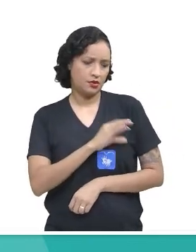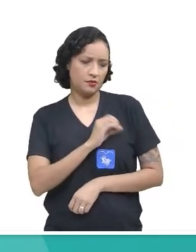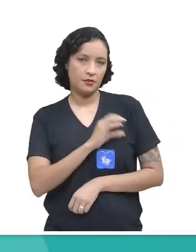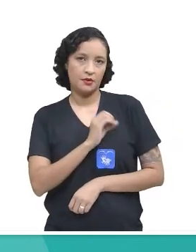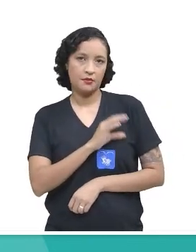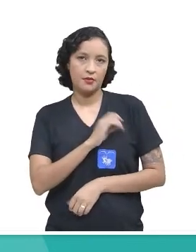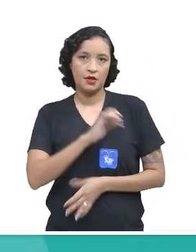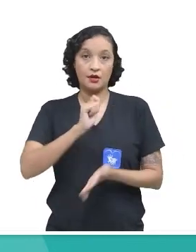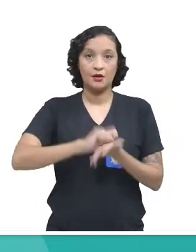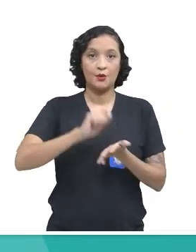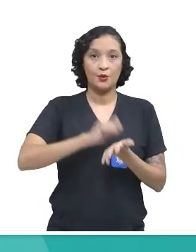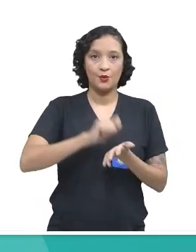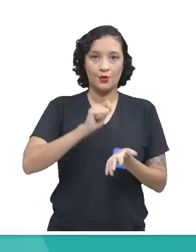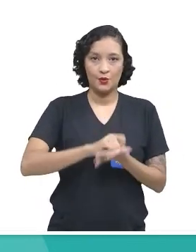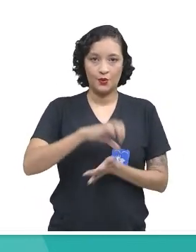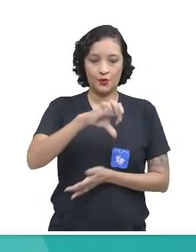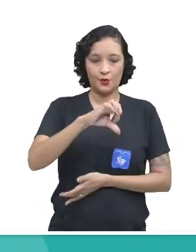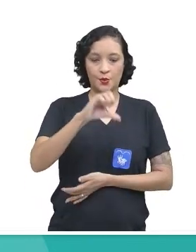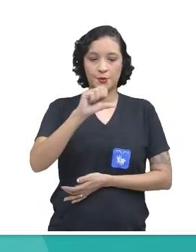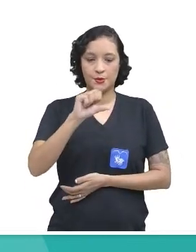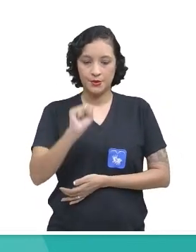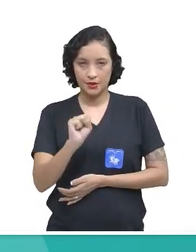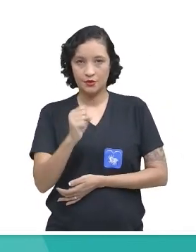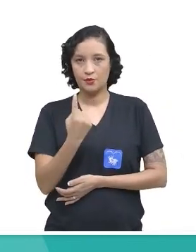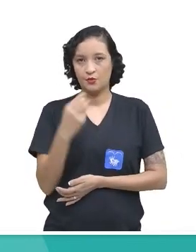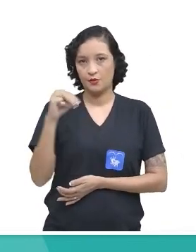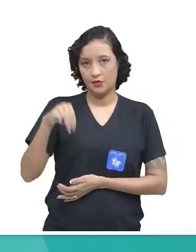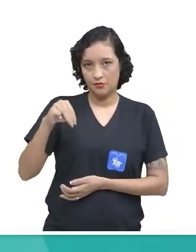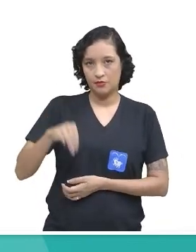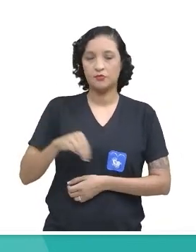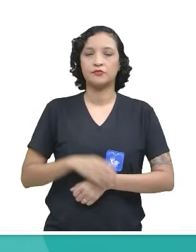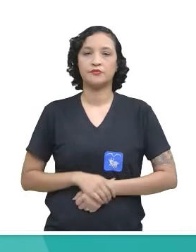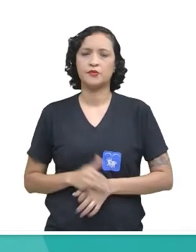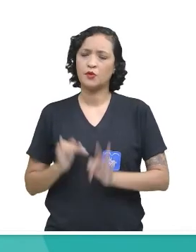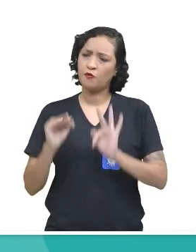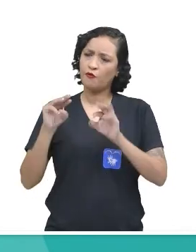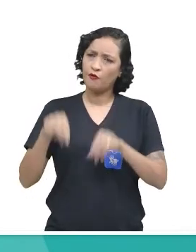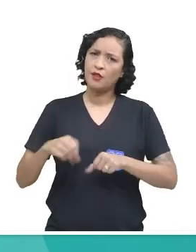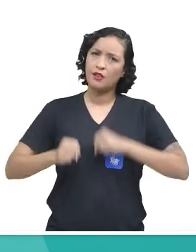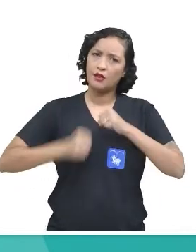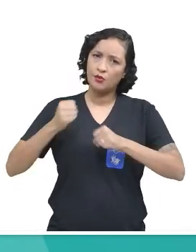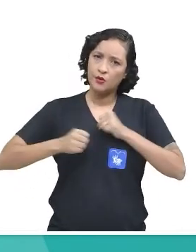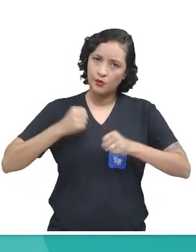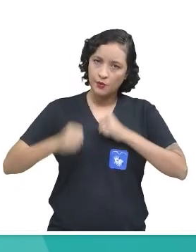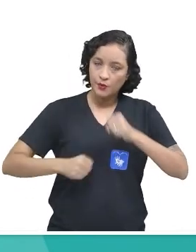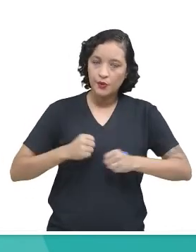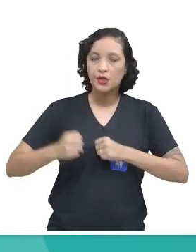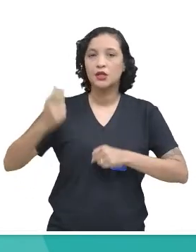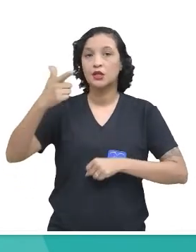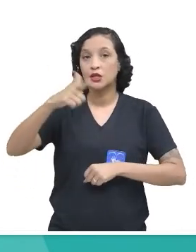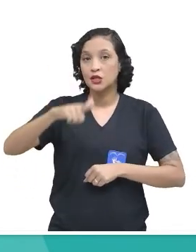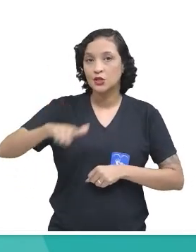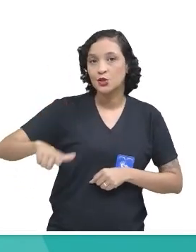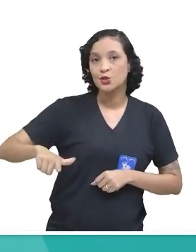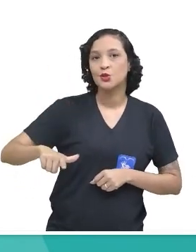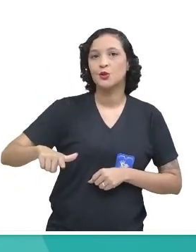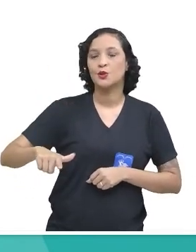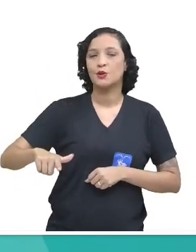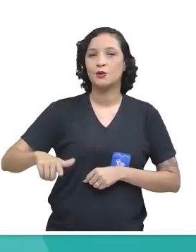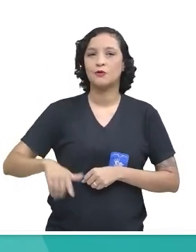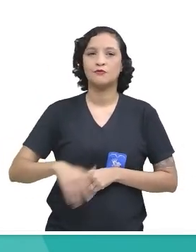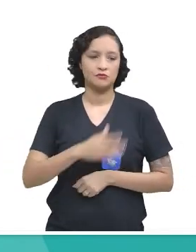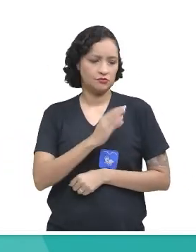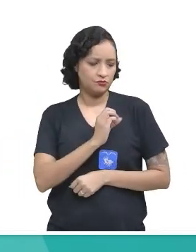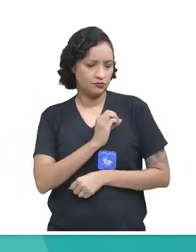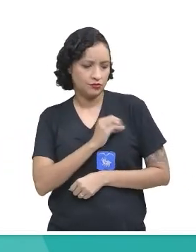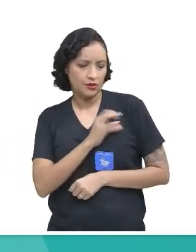registrou 98 batimentos por minuto. No final dos 200 metros, Eduardo chegou na frente e logo mediu sua